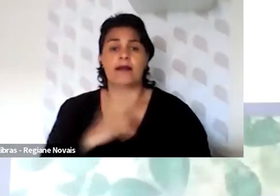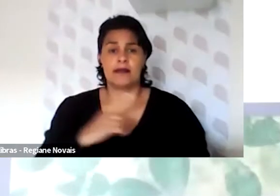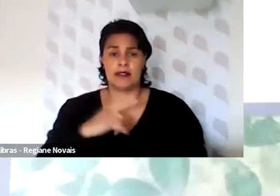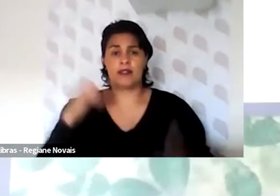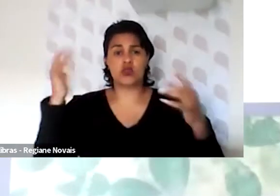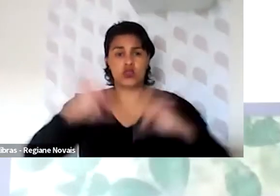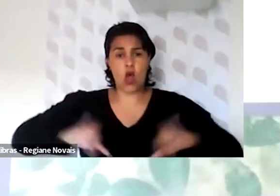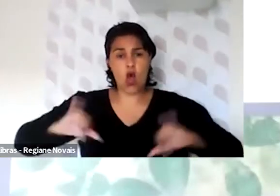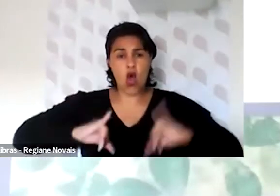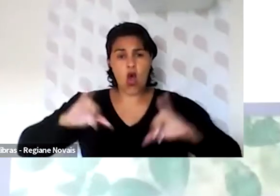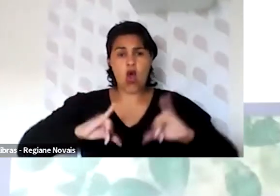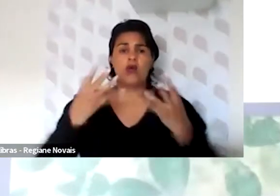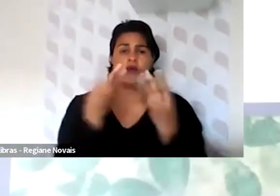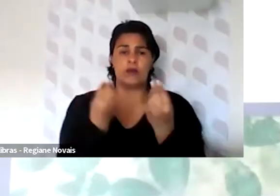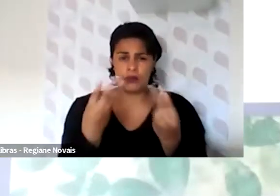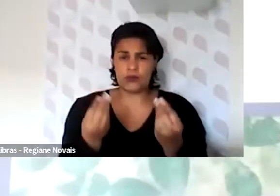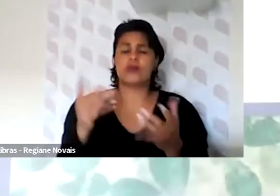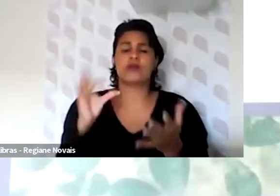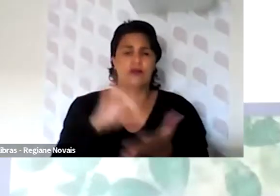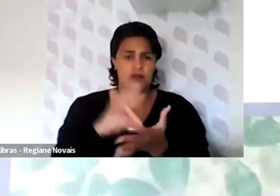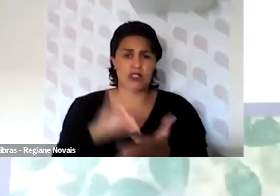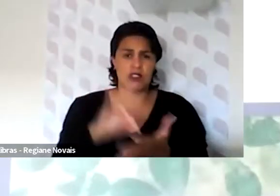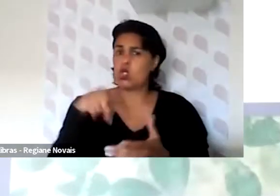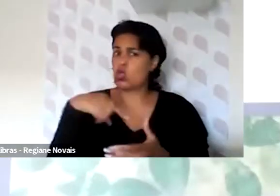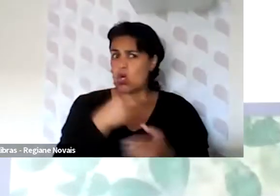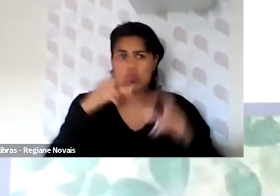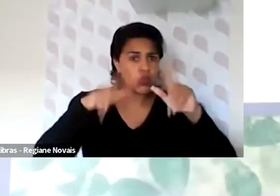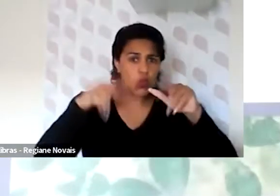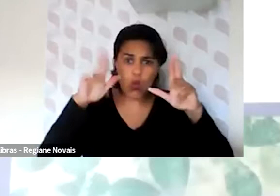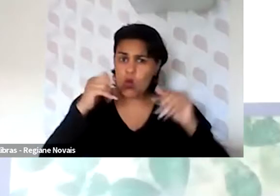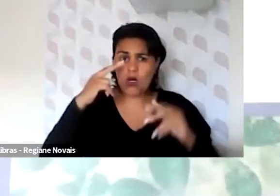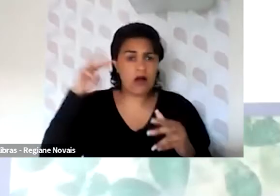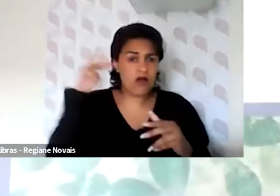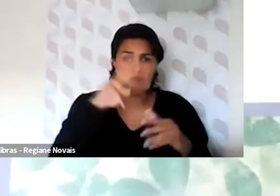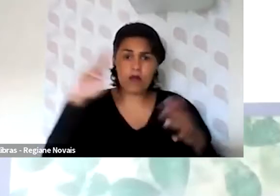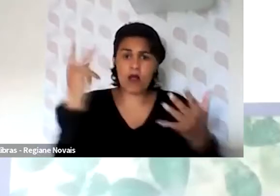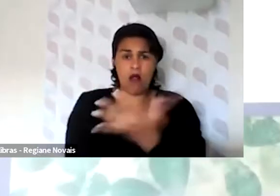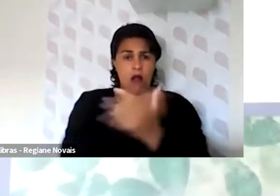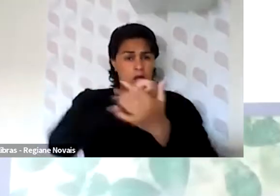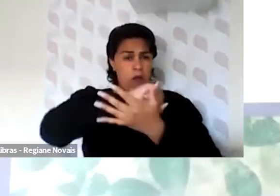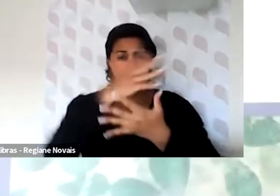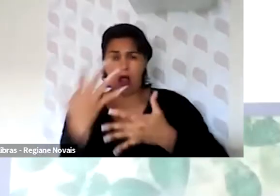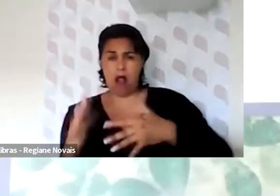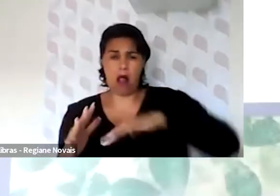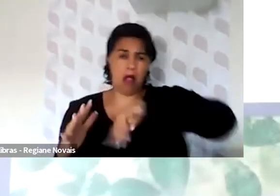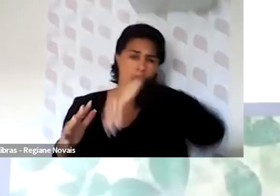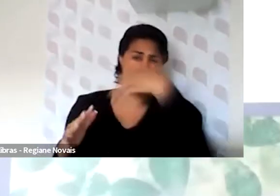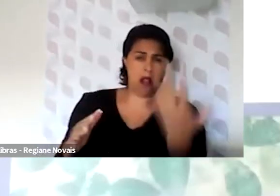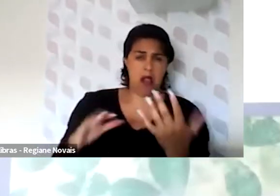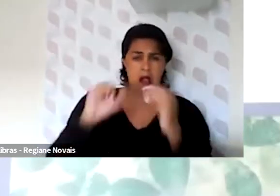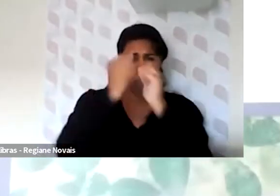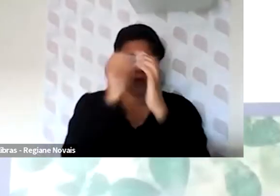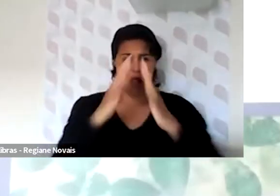Brasil, né? Com fenômenos climáticos jamais vistos, como o que vem acontecendo nos estados de Minas Gerais, do Rio de